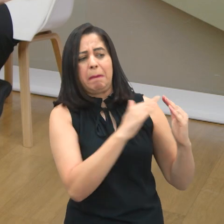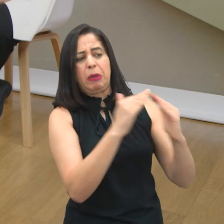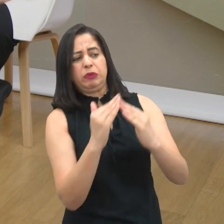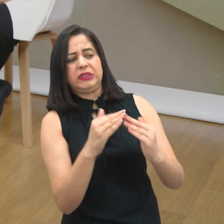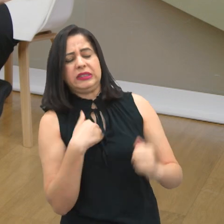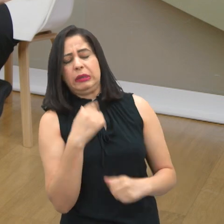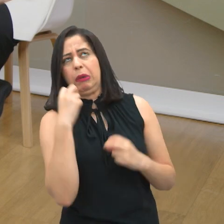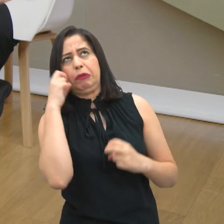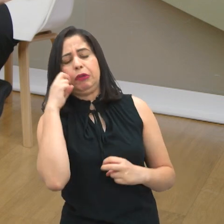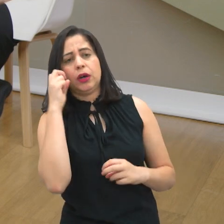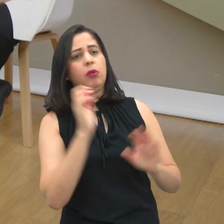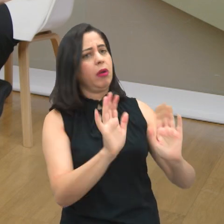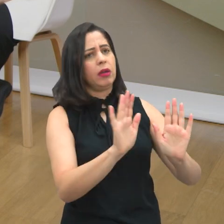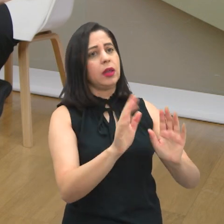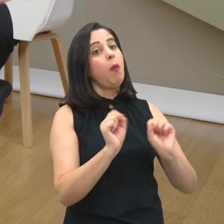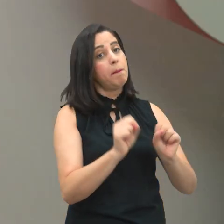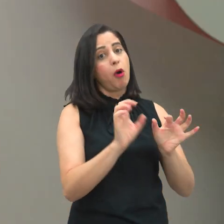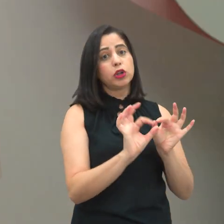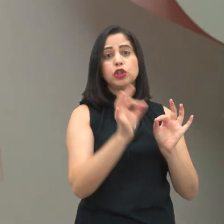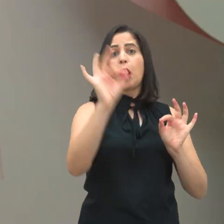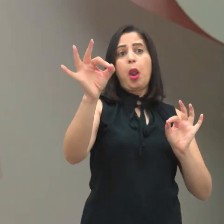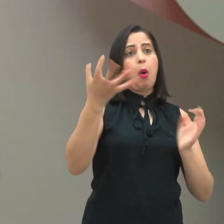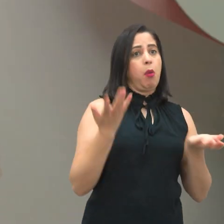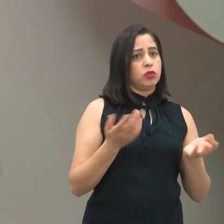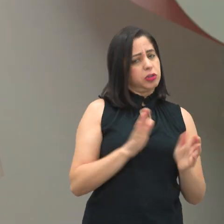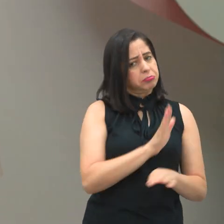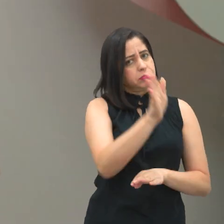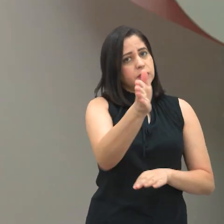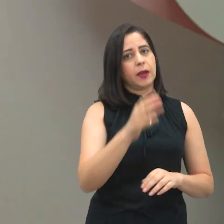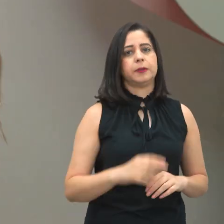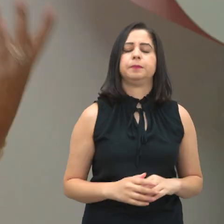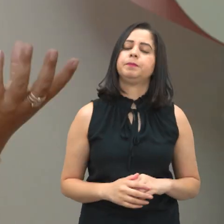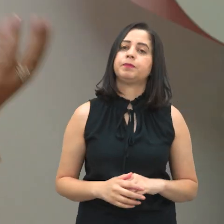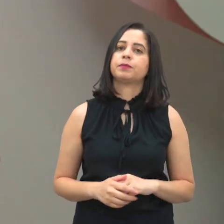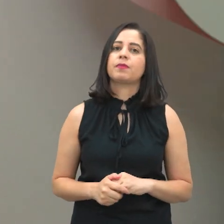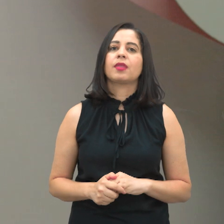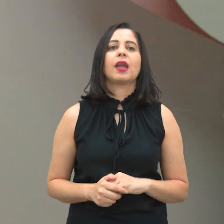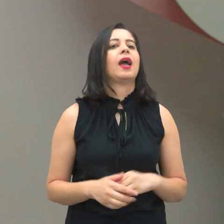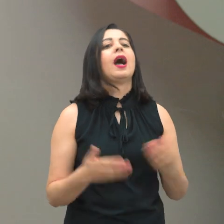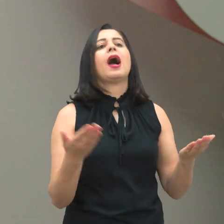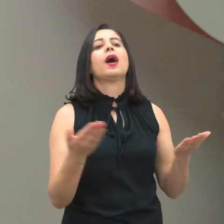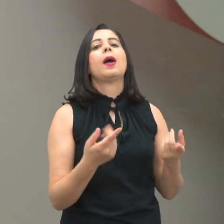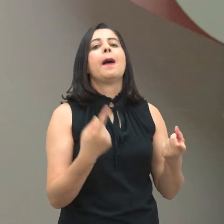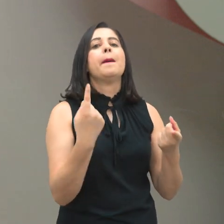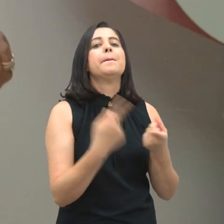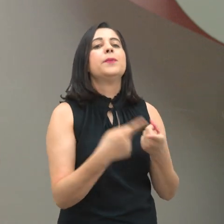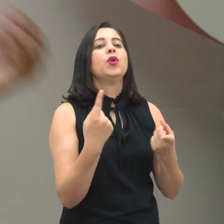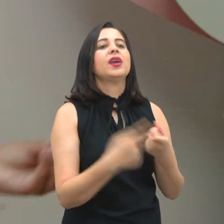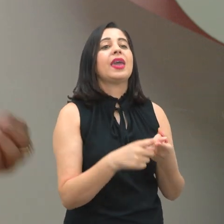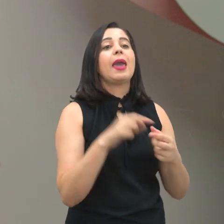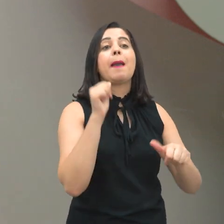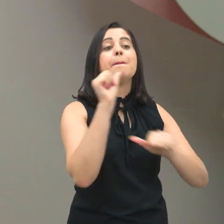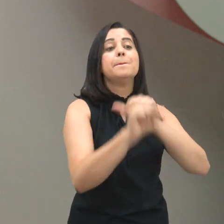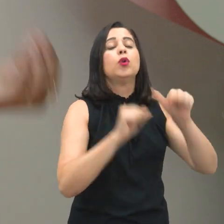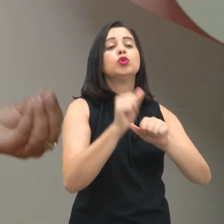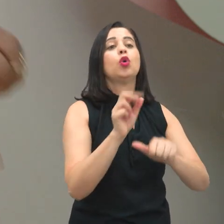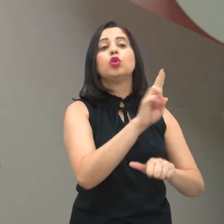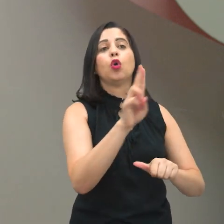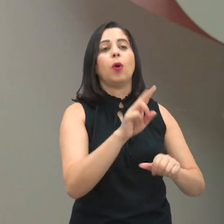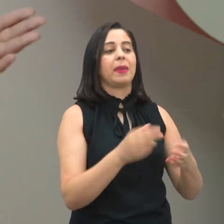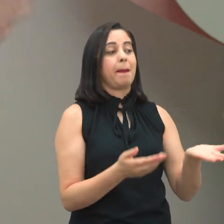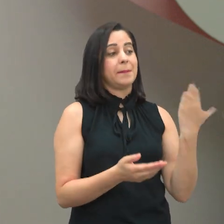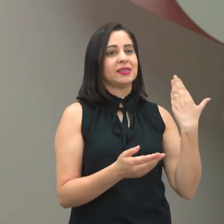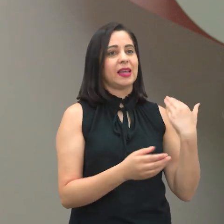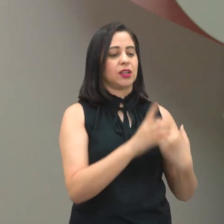daquela região. Exatamente. Doutora, agora para a gente explicar também, por que mudou a nomenclatura? A gente sempre ouvia falar DST